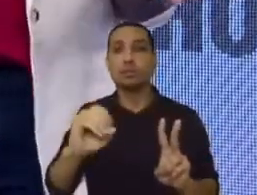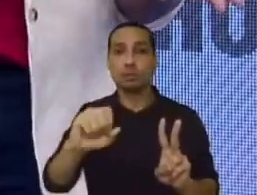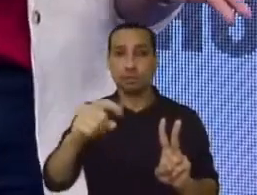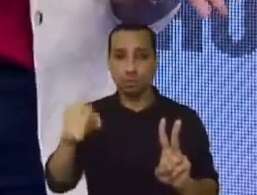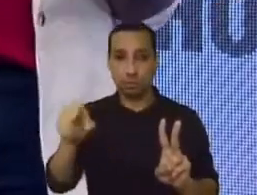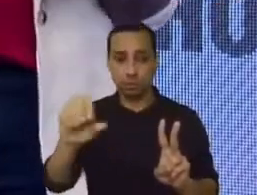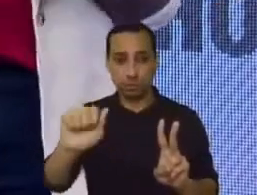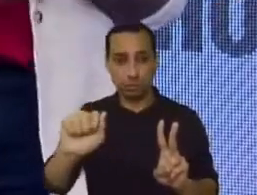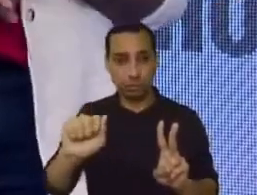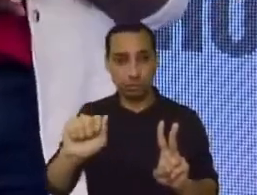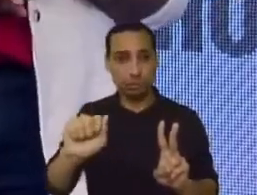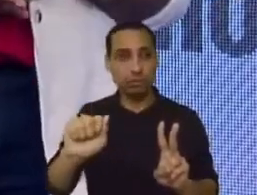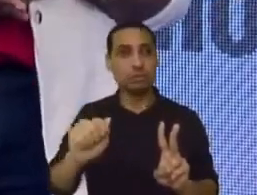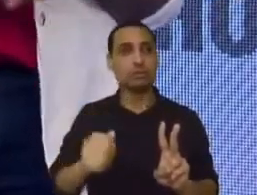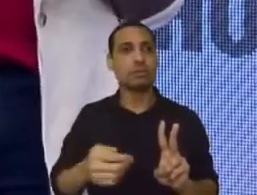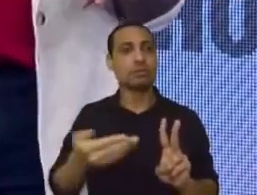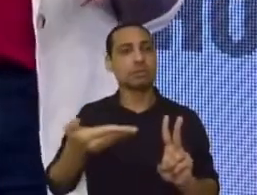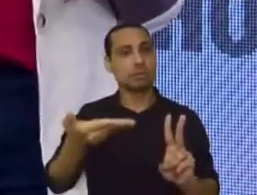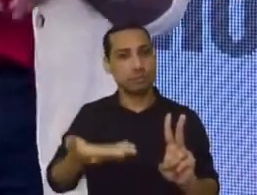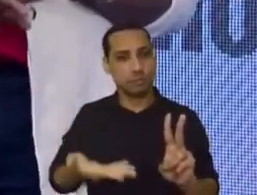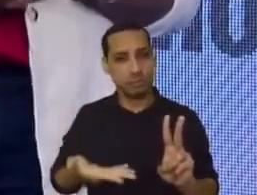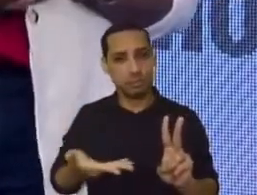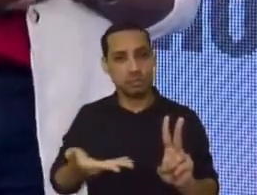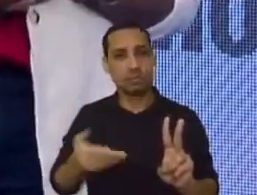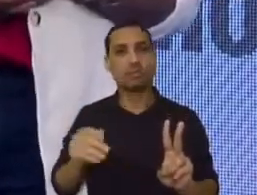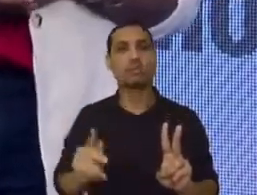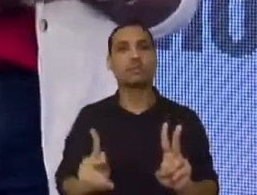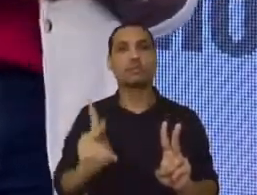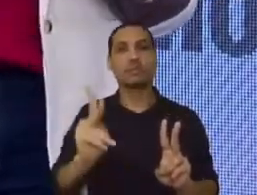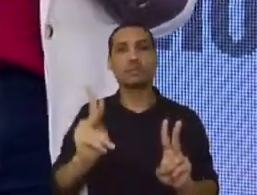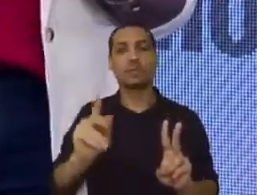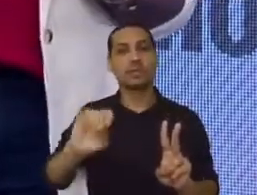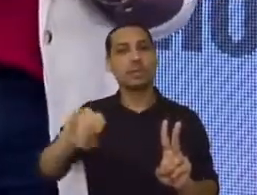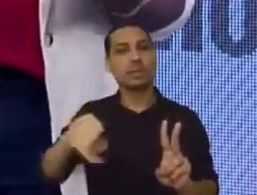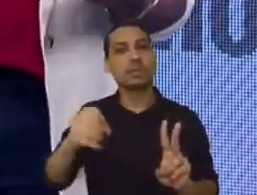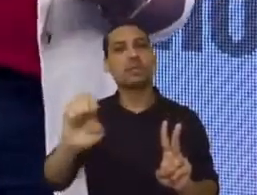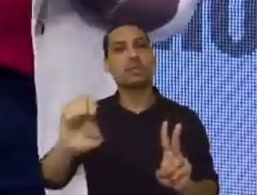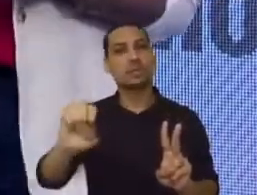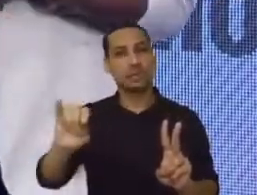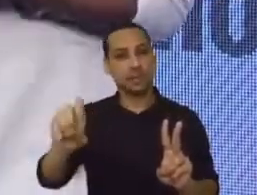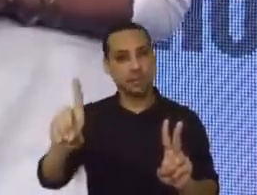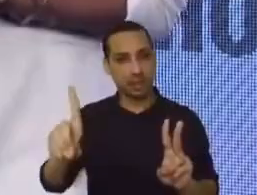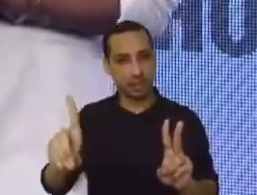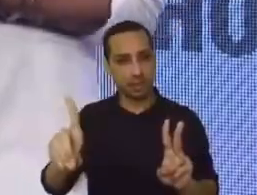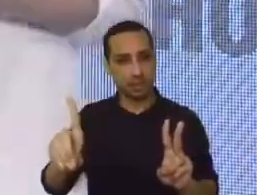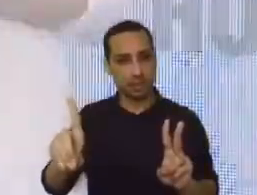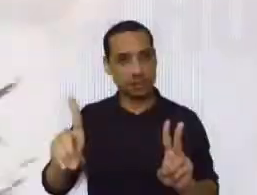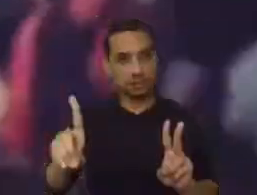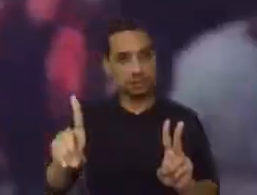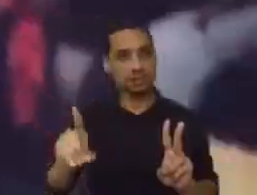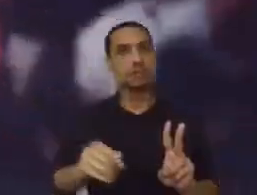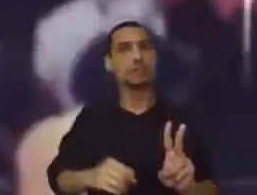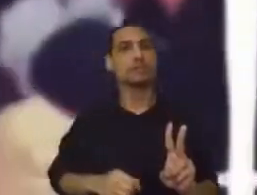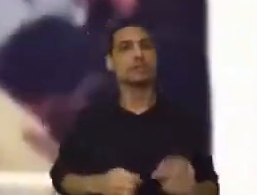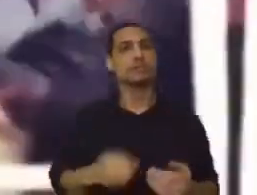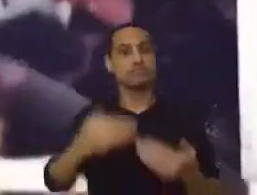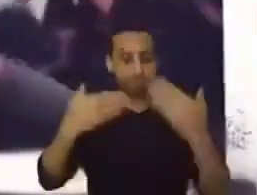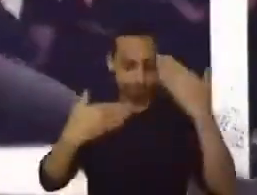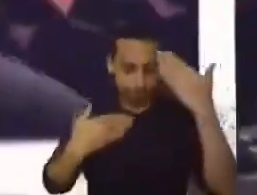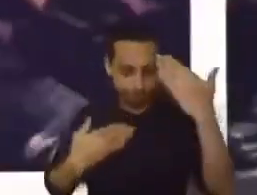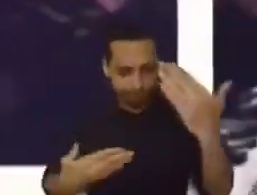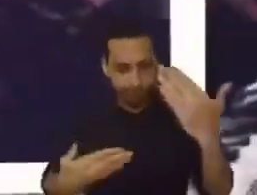de homenagem a João e Kelde, a quem com muita honra expressamos nosso amor e gratidão.